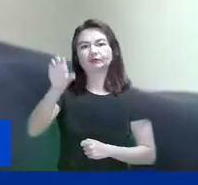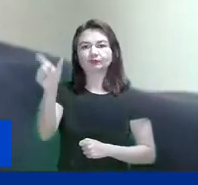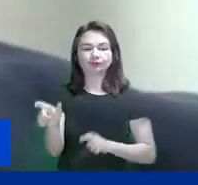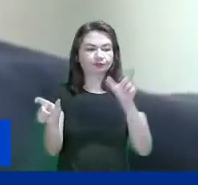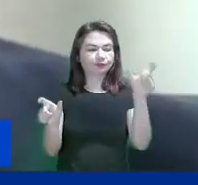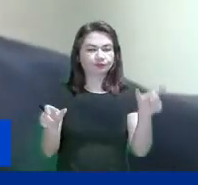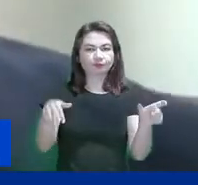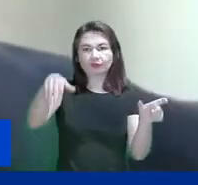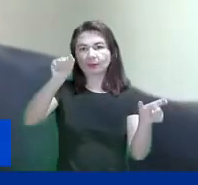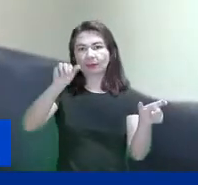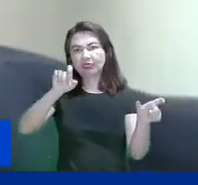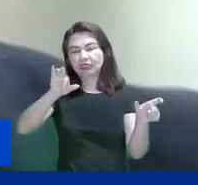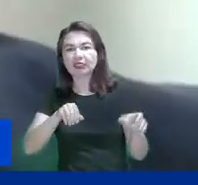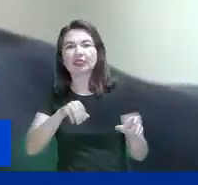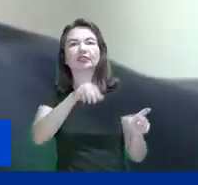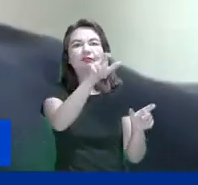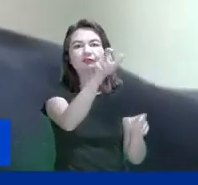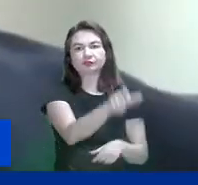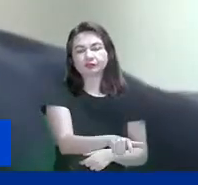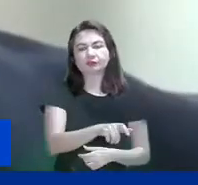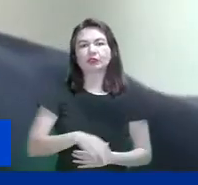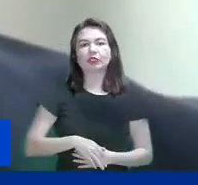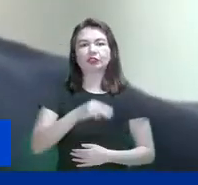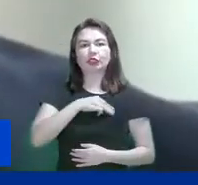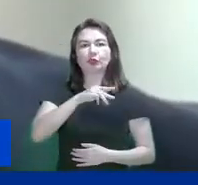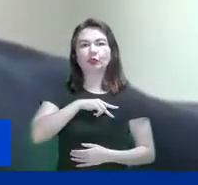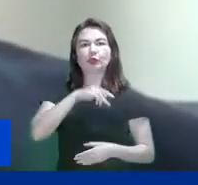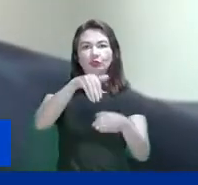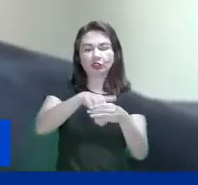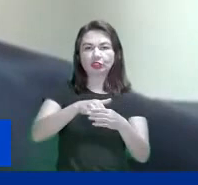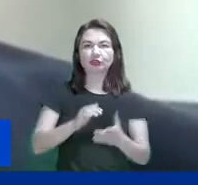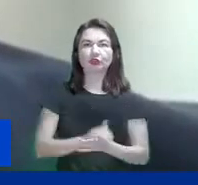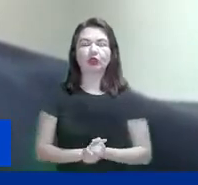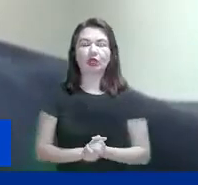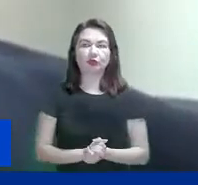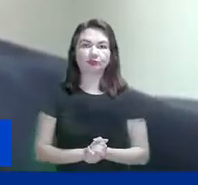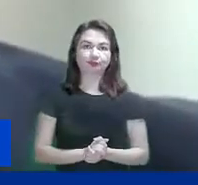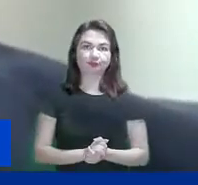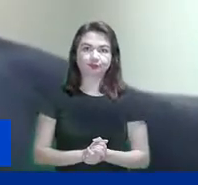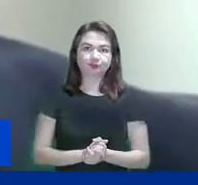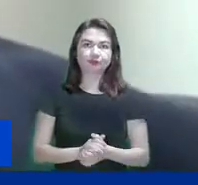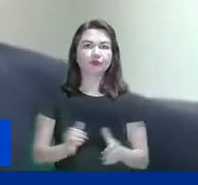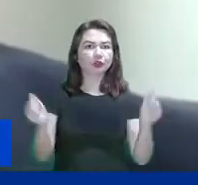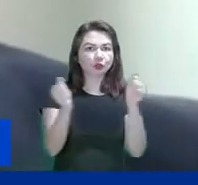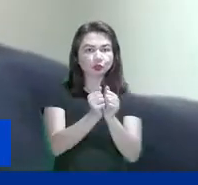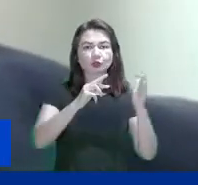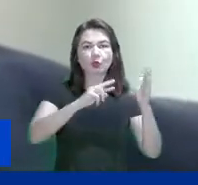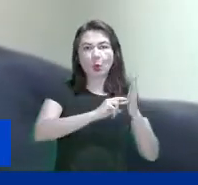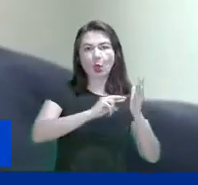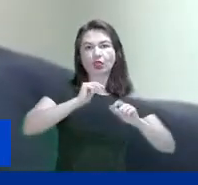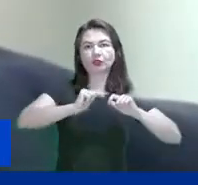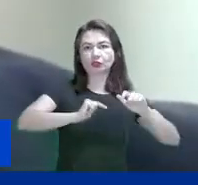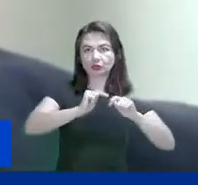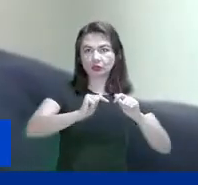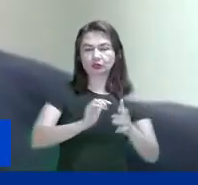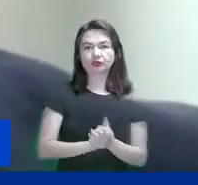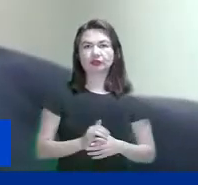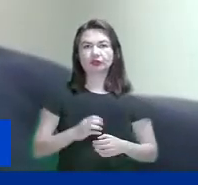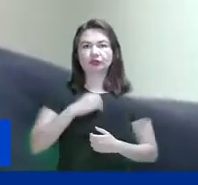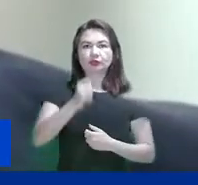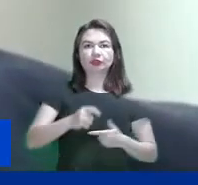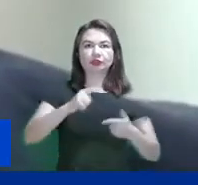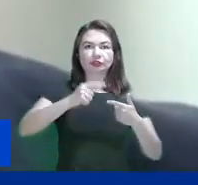Maria Orlanda Marques Garcia. Atuarão como vogais junto com o relator, os juízes Paola